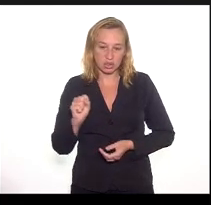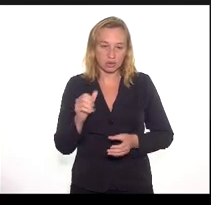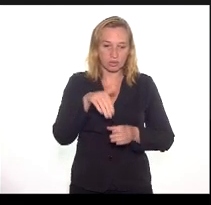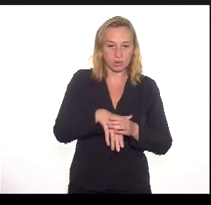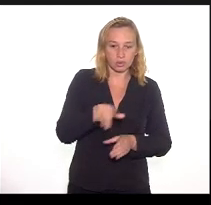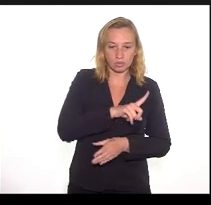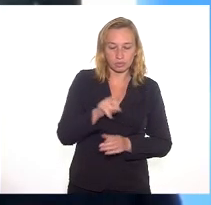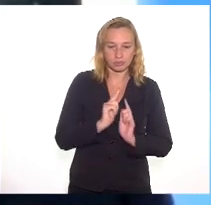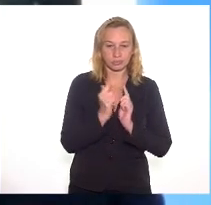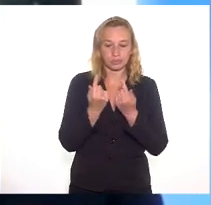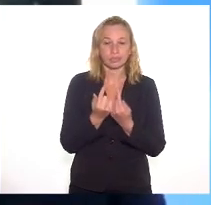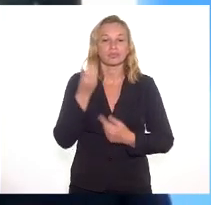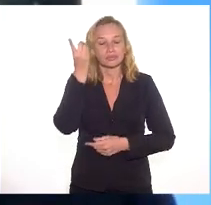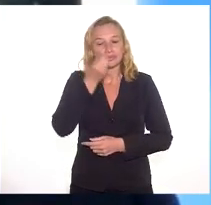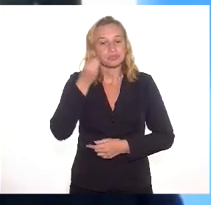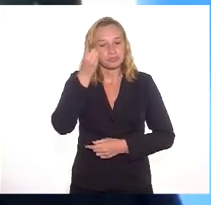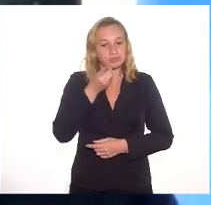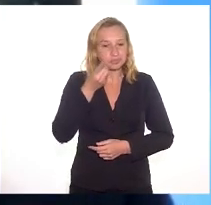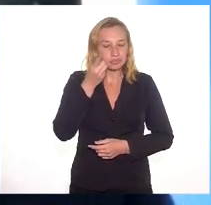desculpa. Deputado Rosenberg Reis,